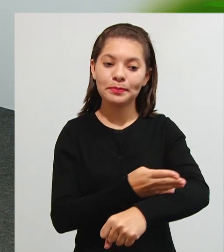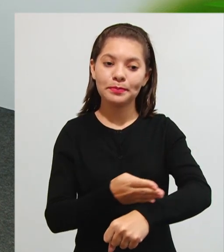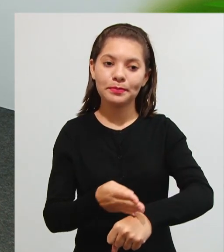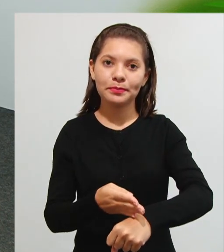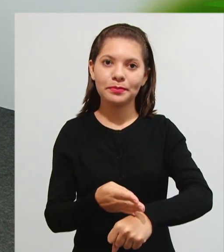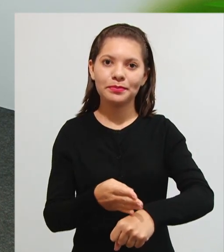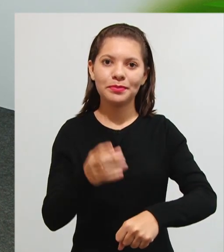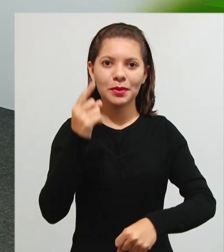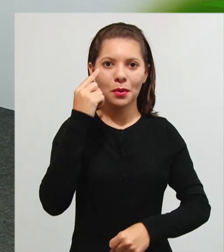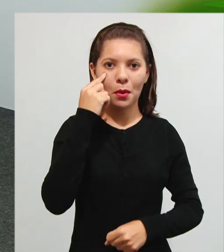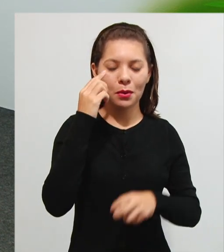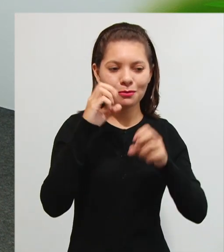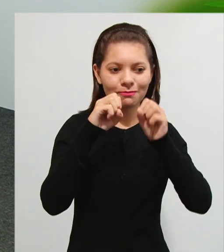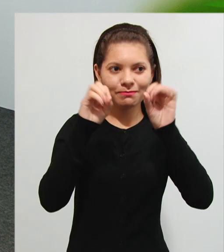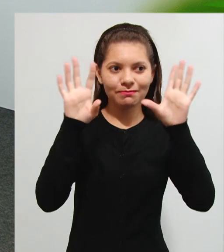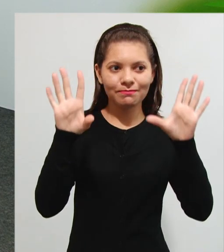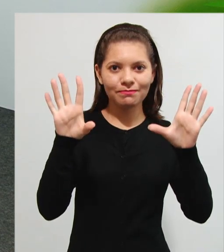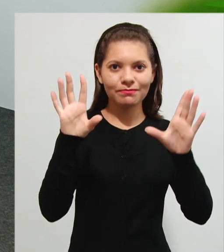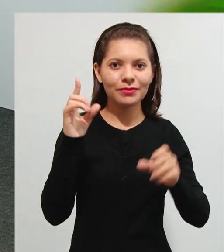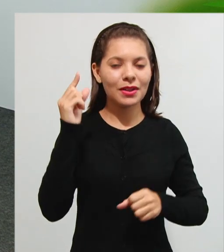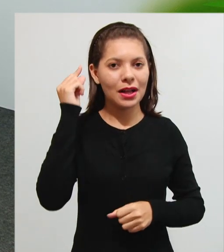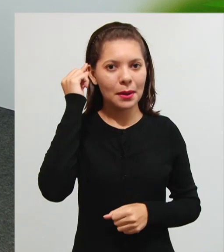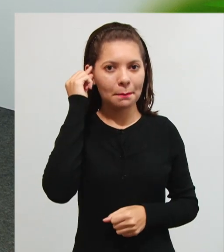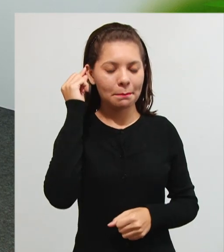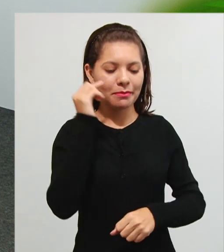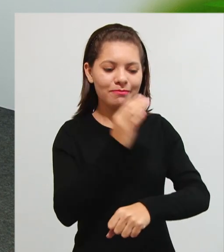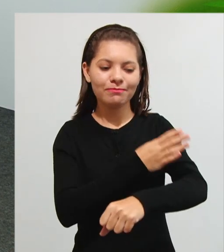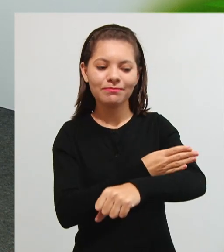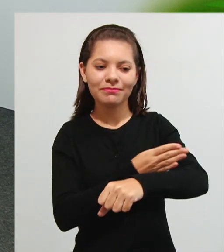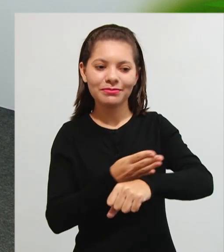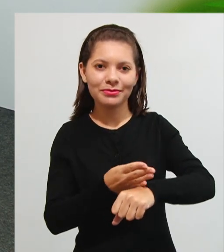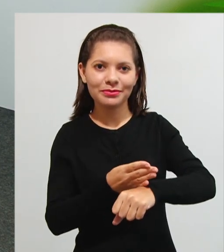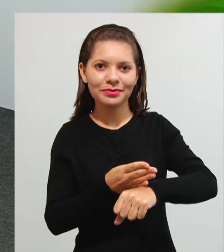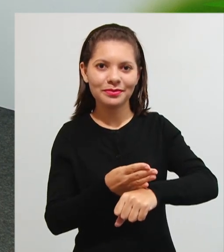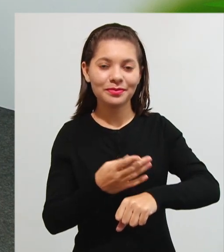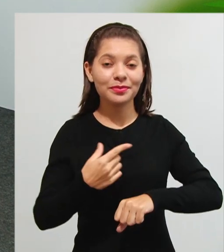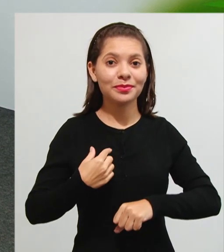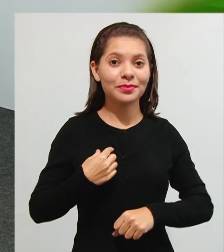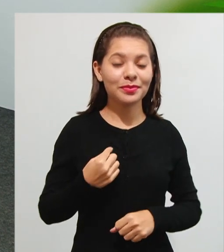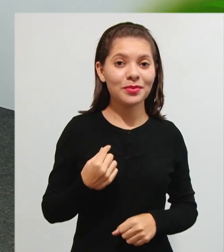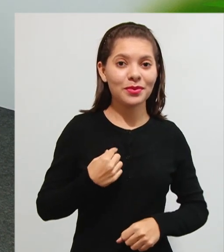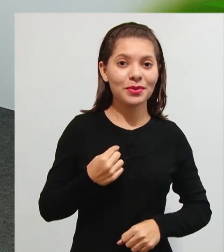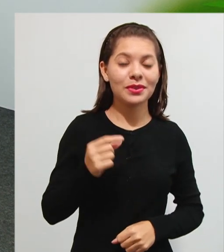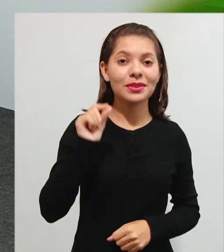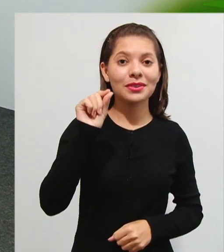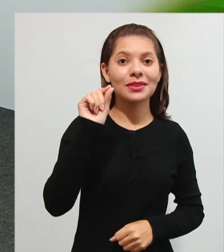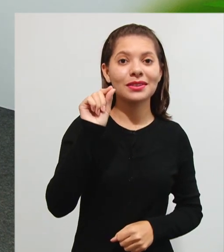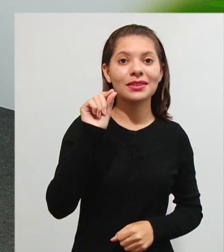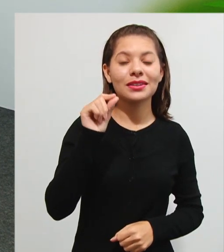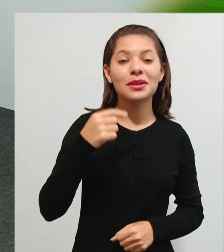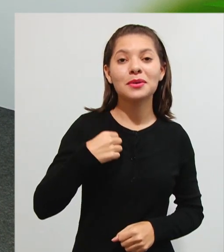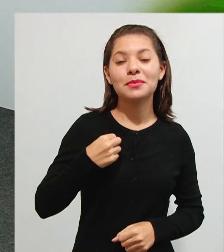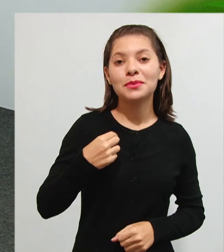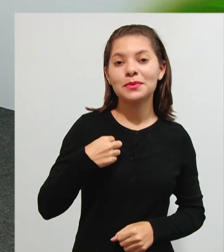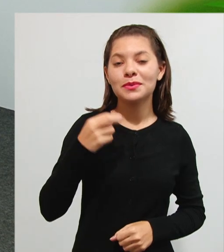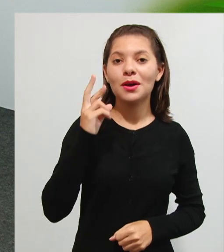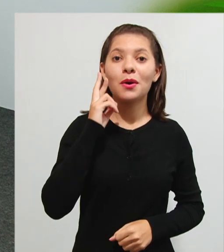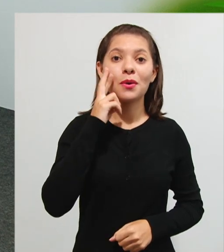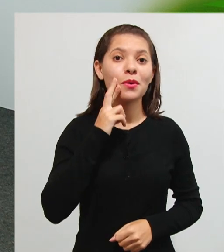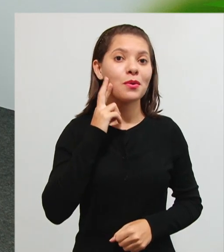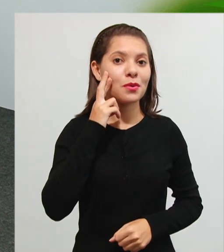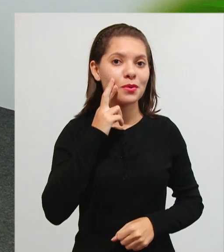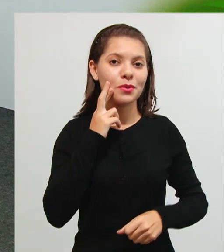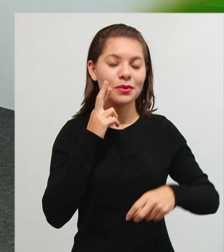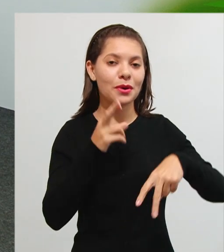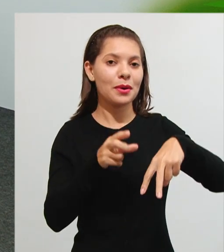os olhos claros cabelos grisalhos eu estou usando uma blusa rosa forte uma